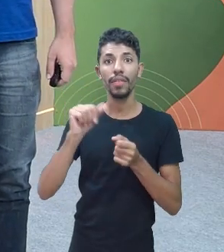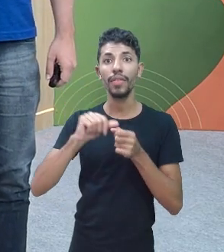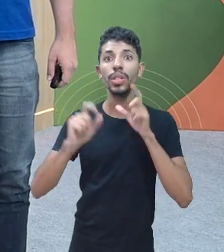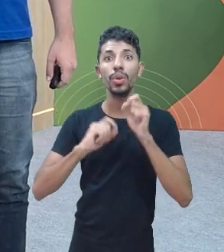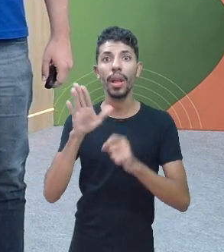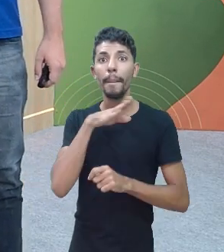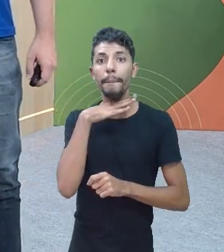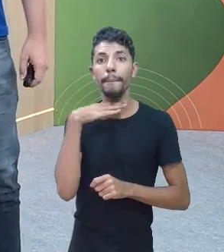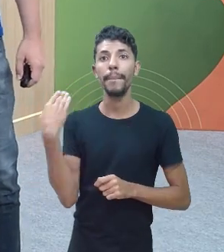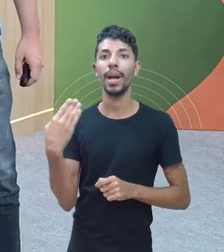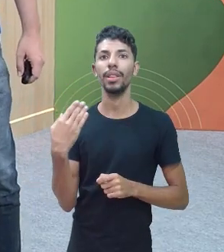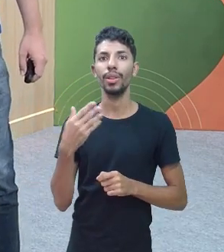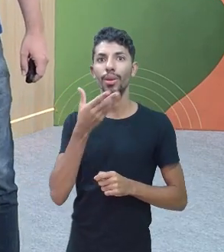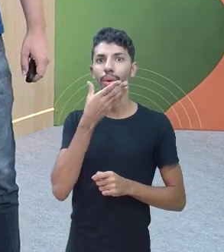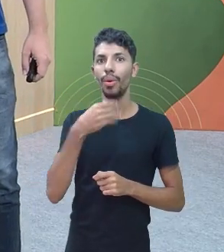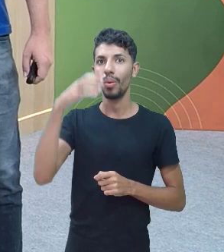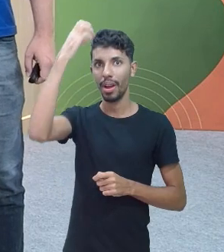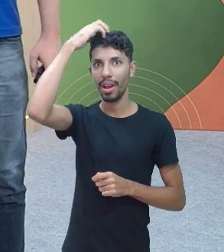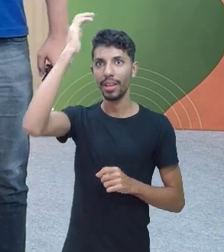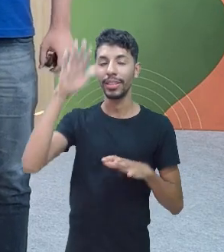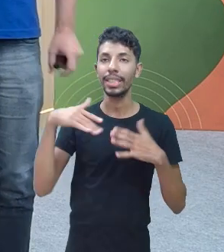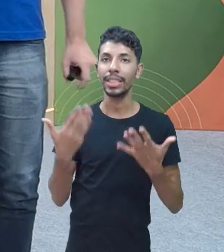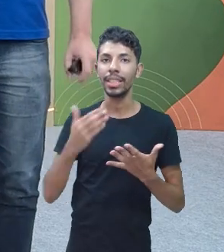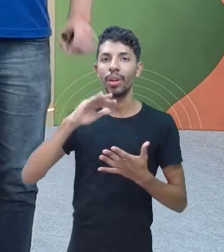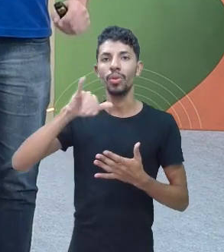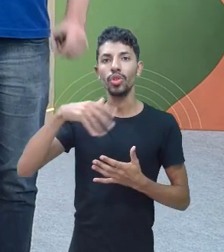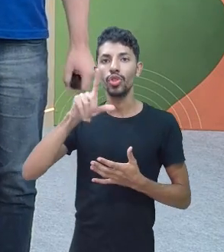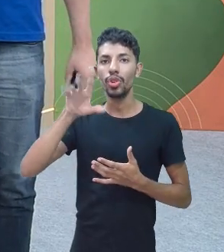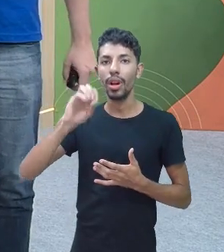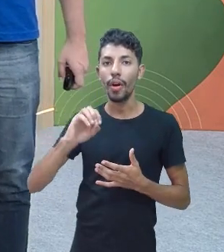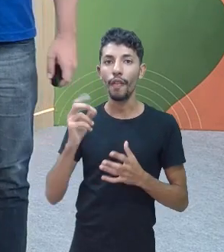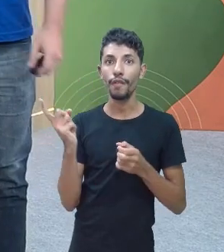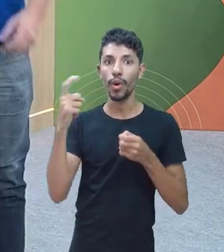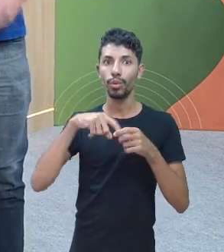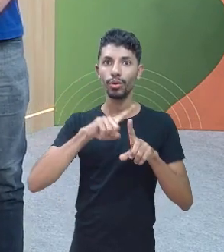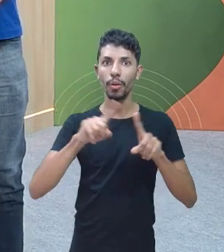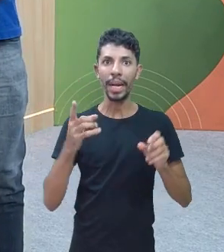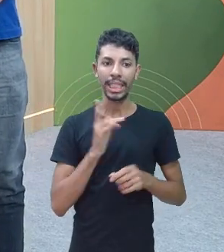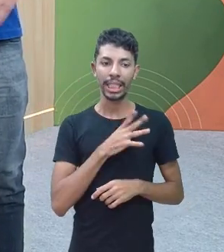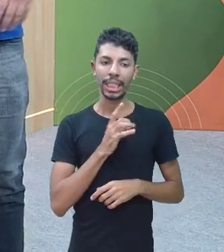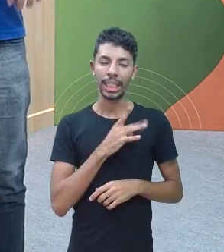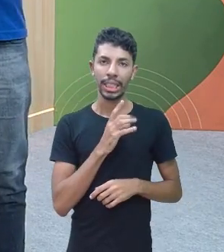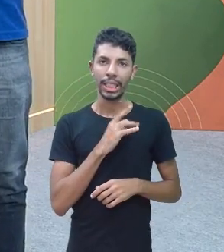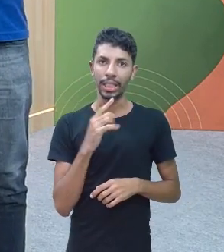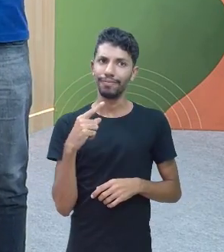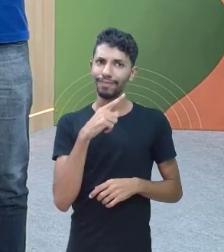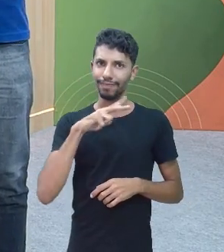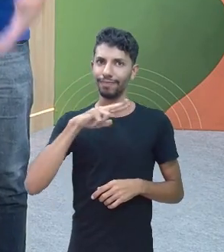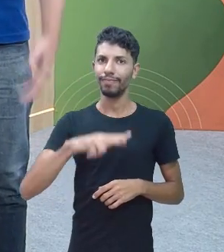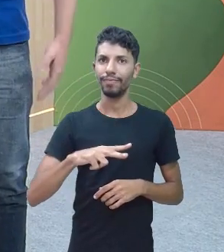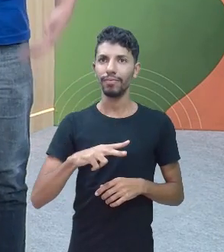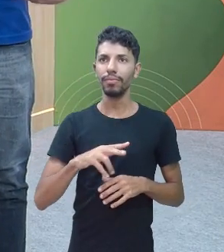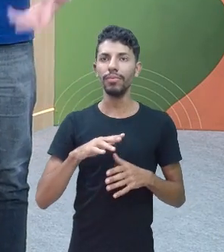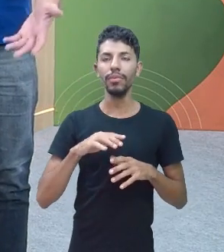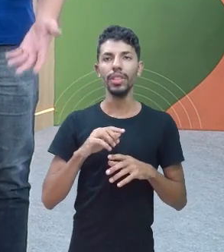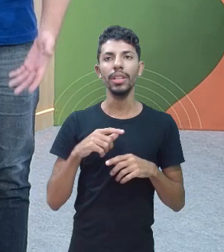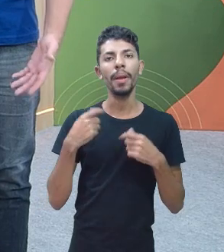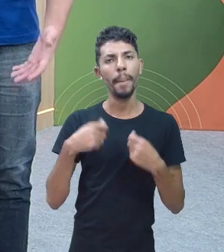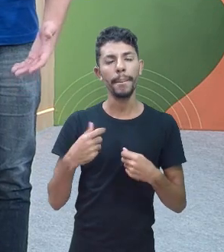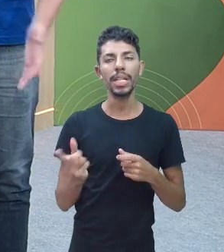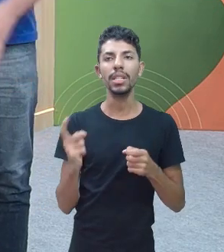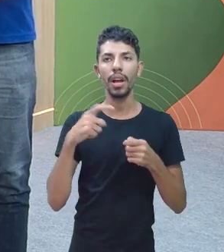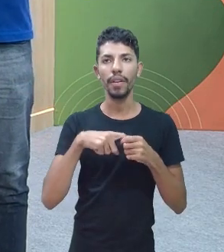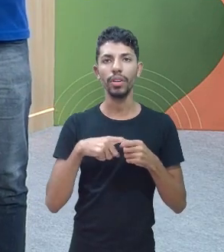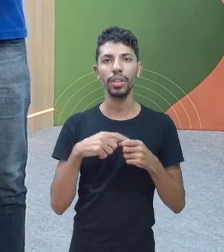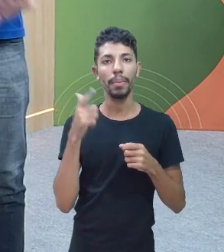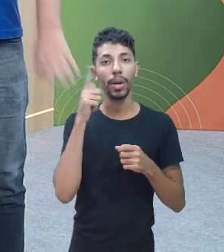francês, né? E aí Dom João voltou, mas com medo danado, né? Mas era necessário voltar para de fato assumir o